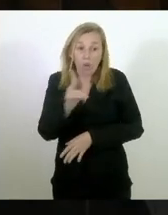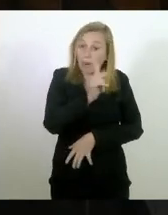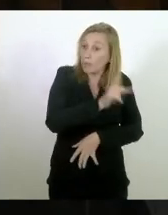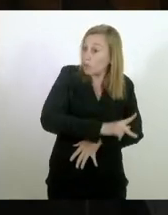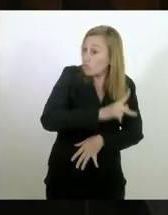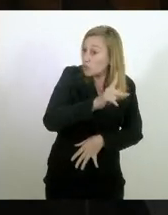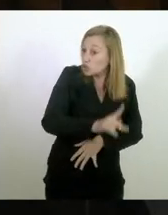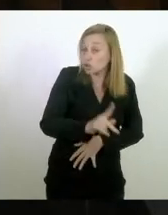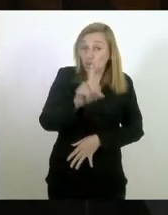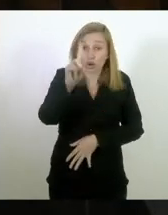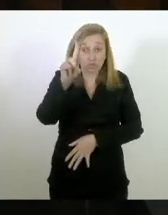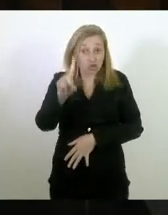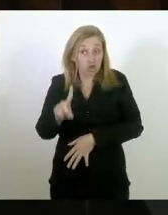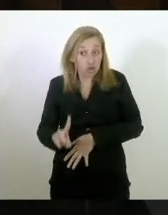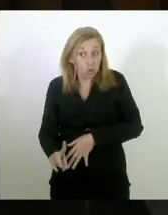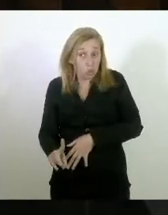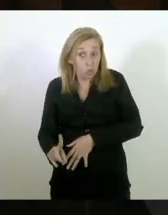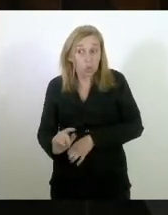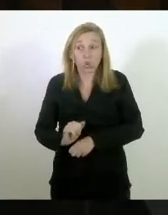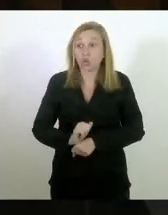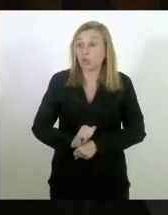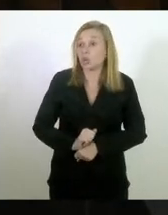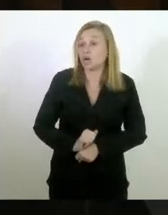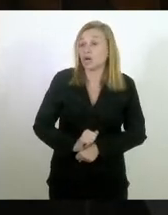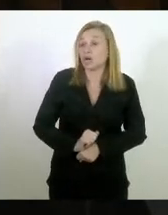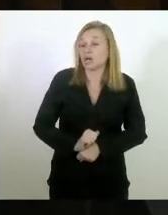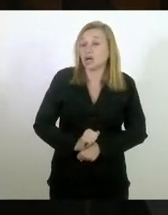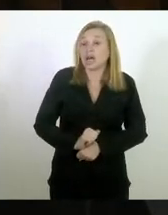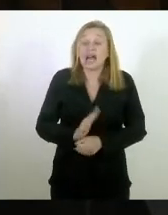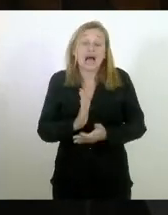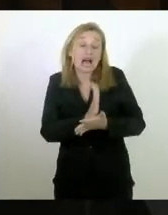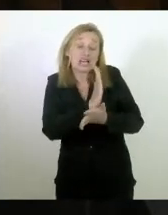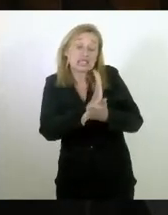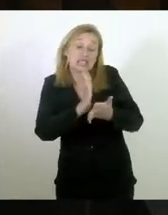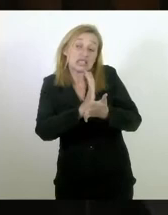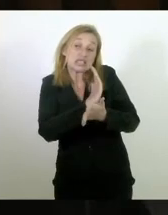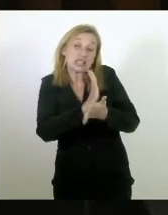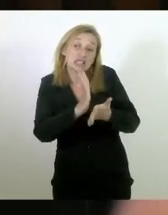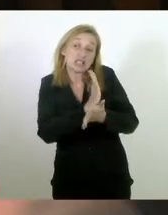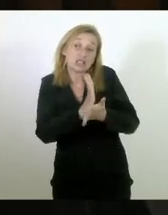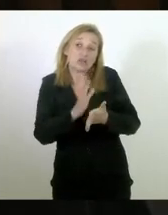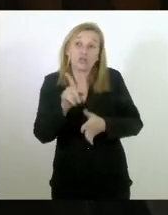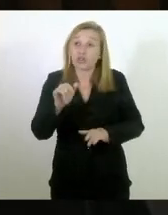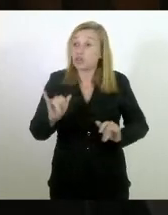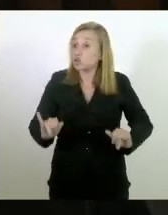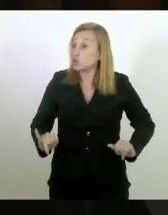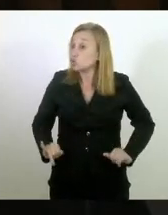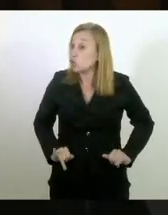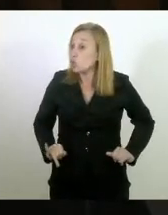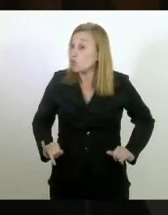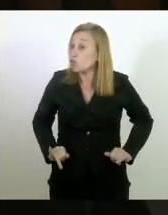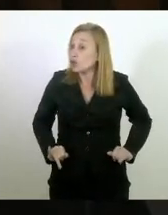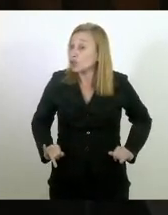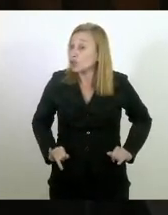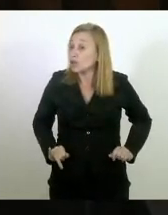diretor mais à frente às vezes você sofre